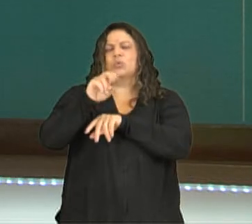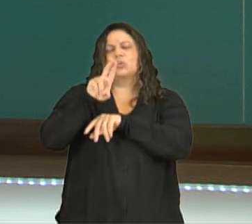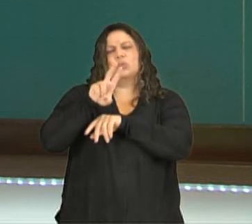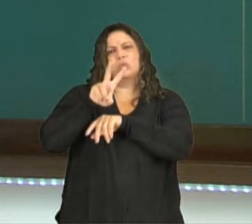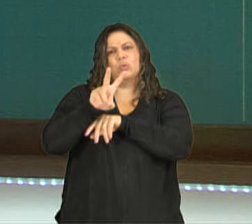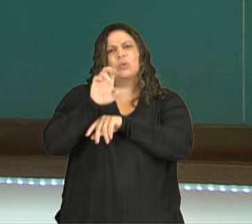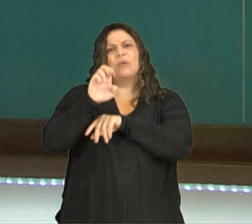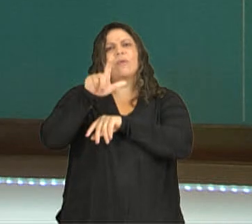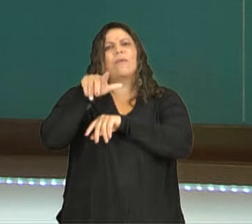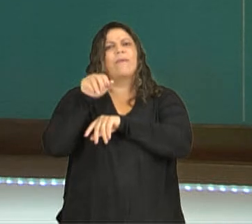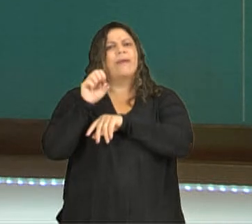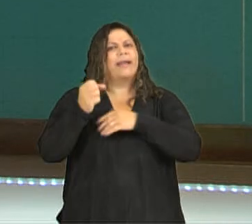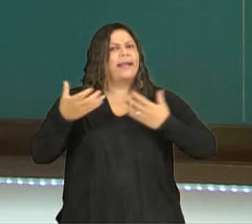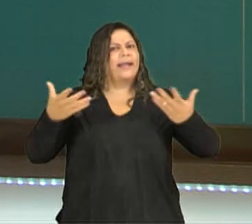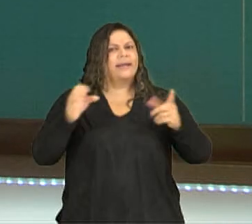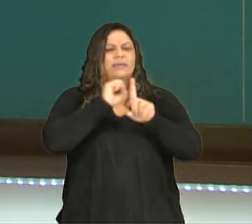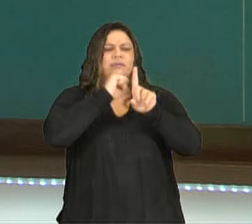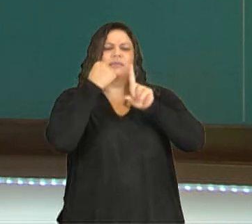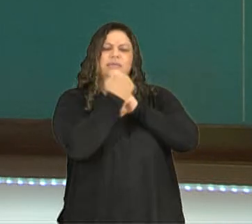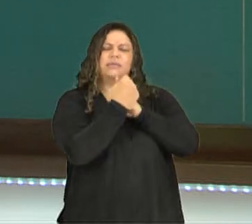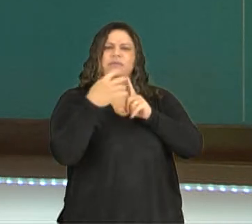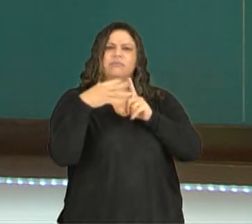nossa sociedade?